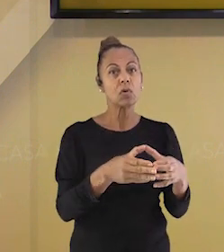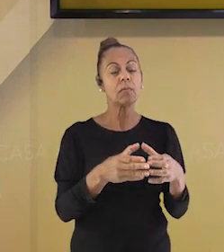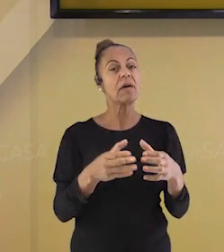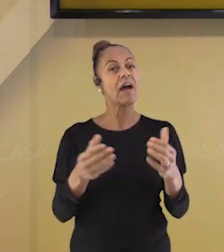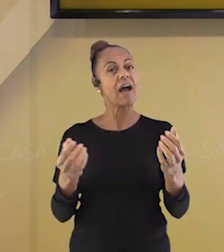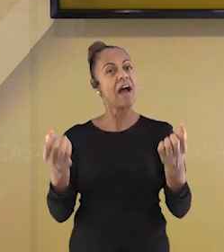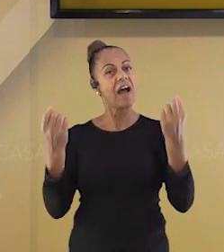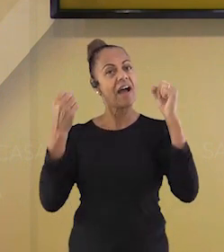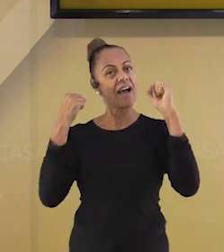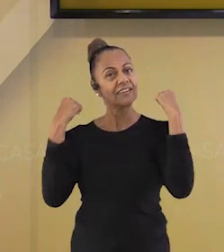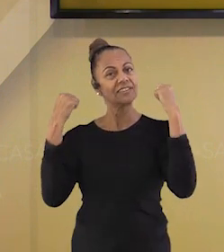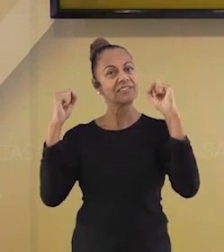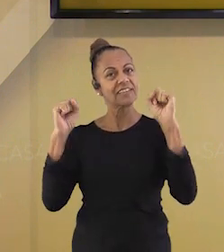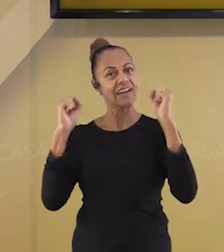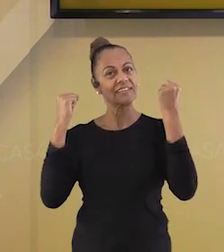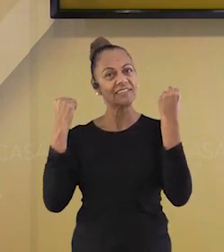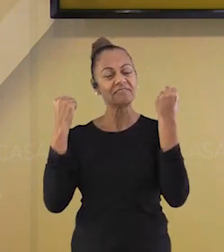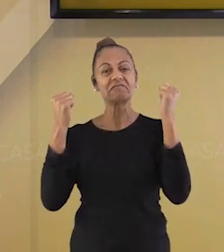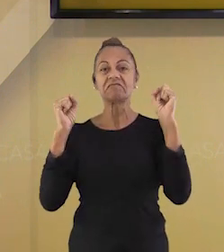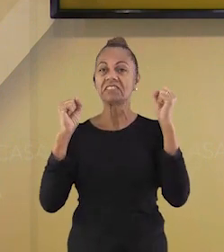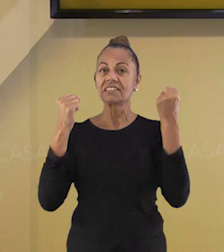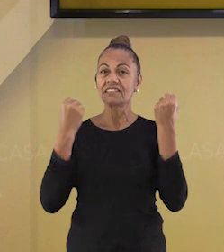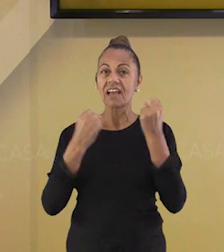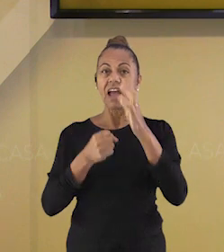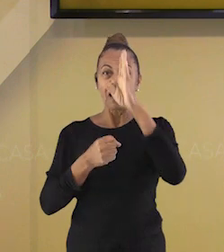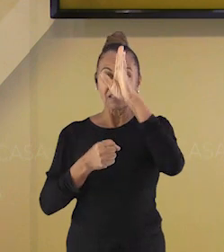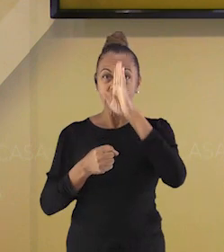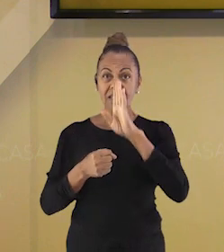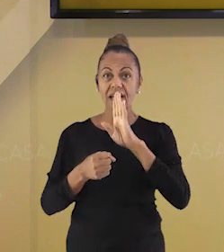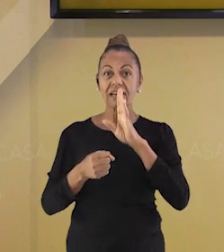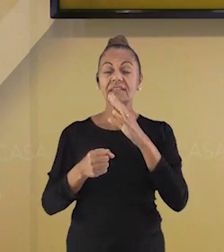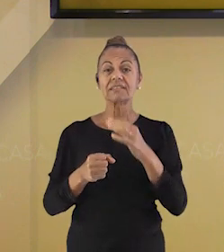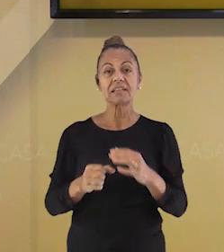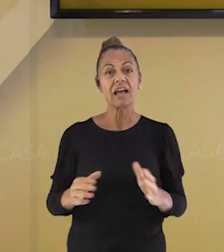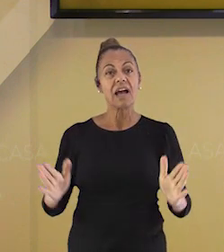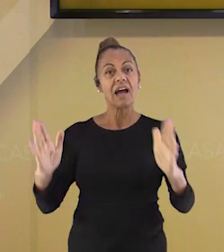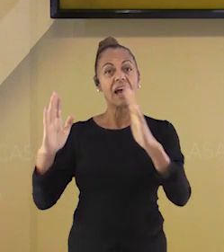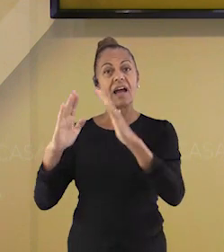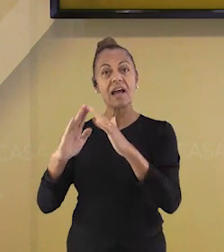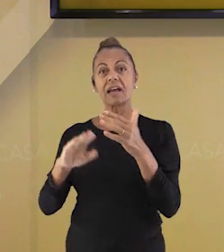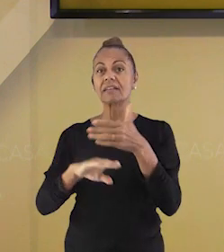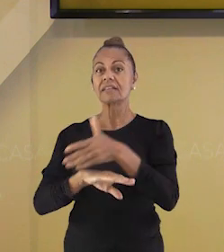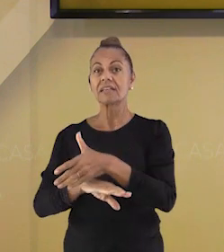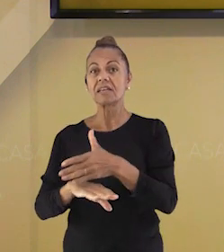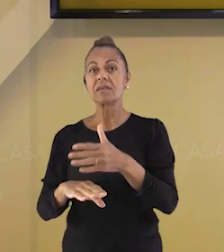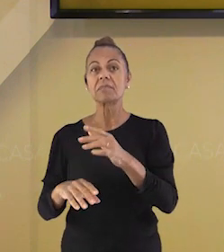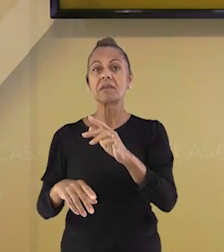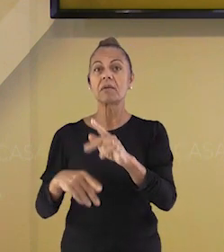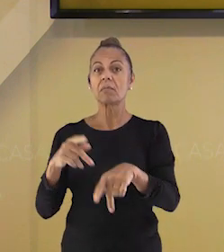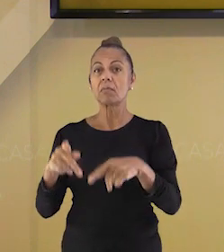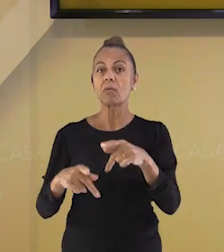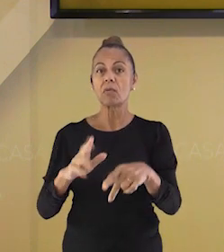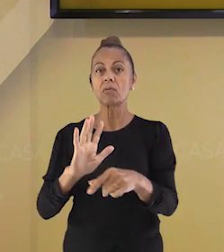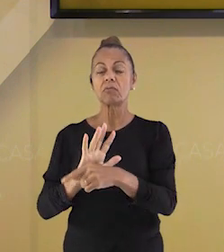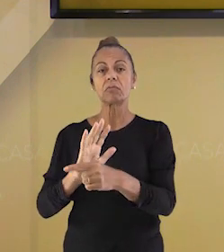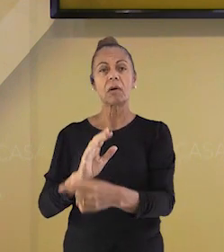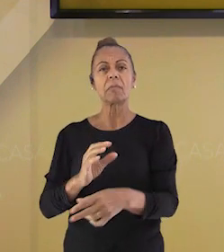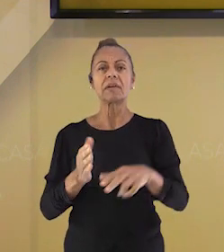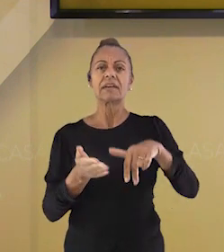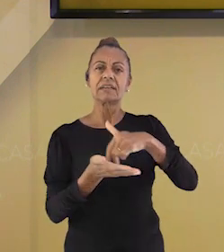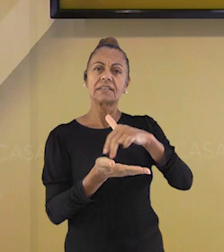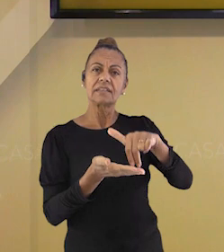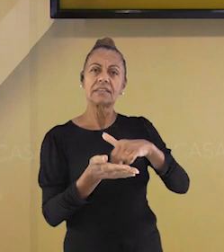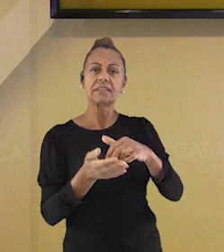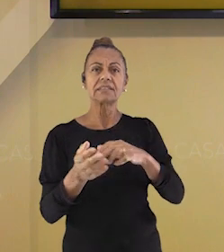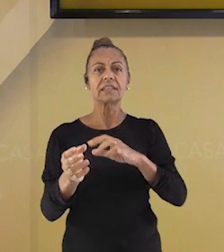grupos que praticam diferentes modalidades de atividade física e de forma gratuita. Elas vão desde a